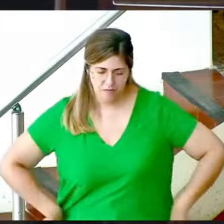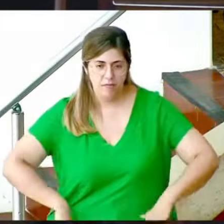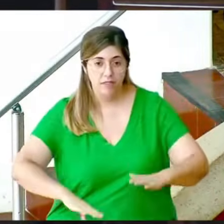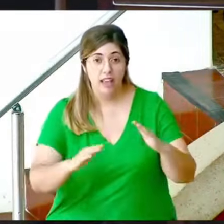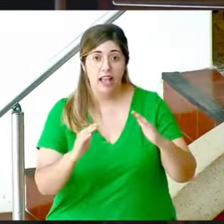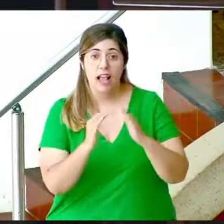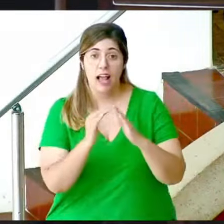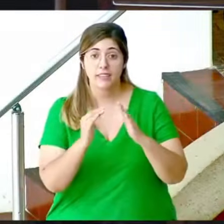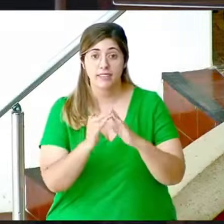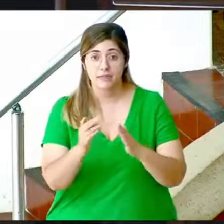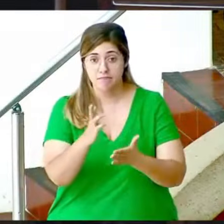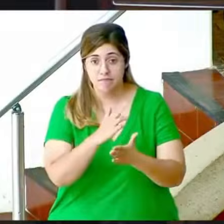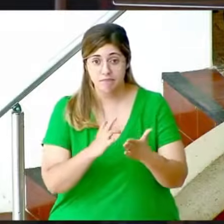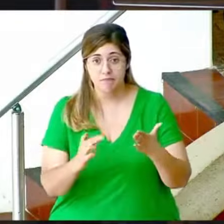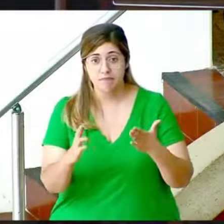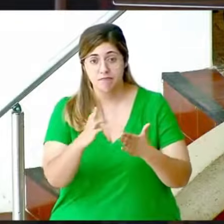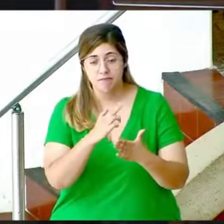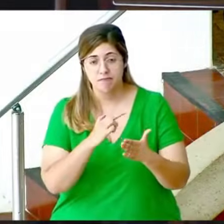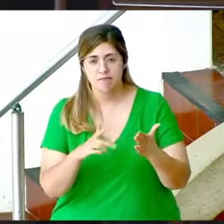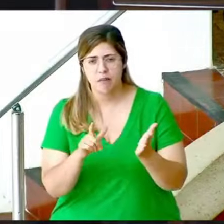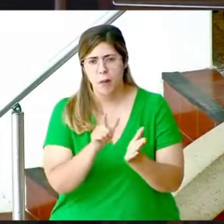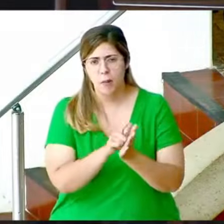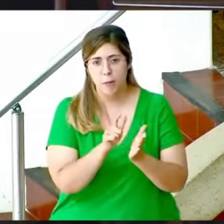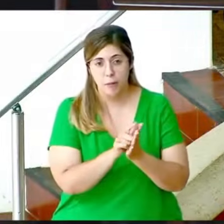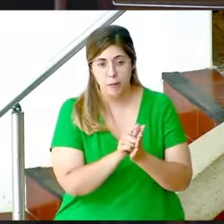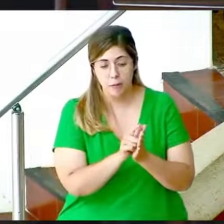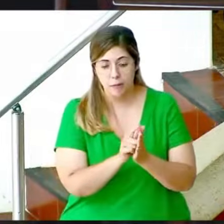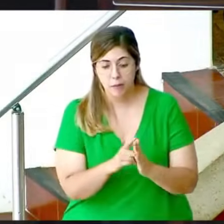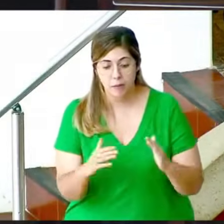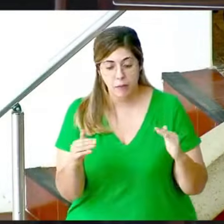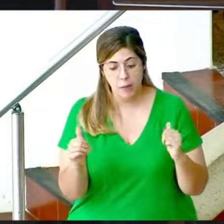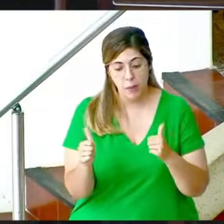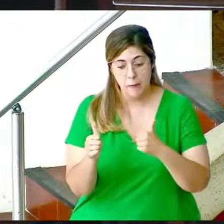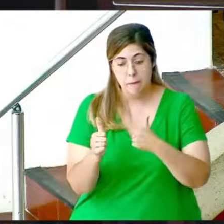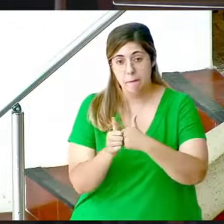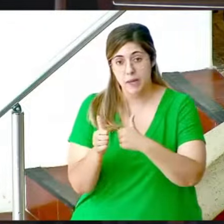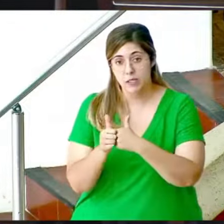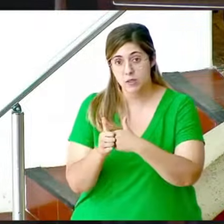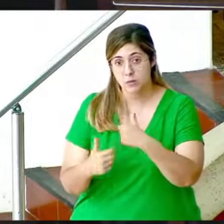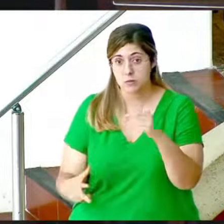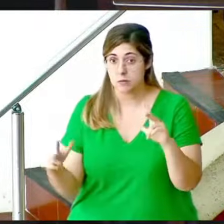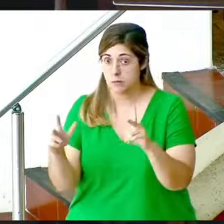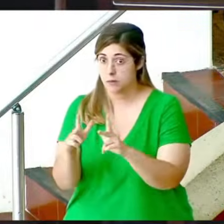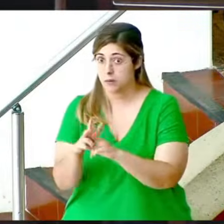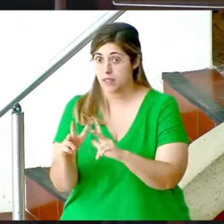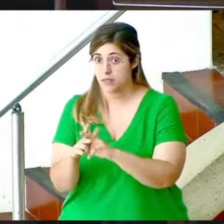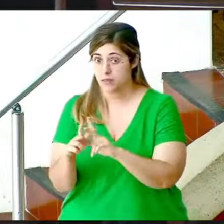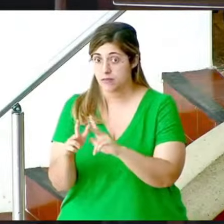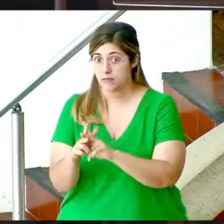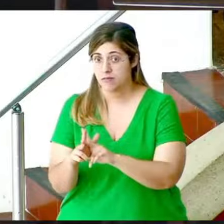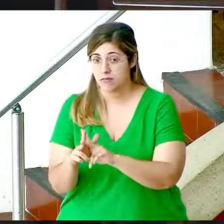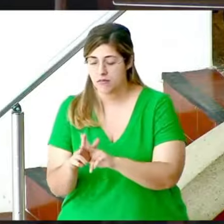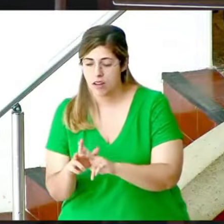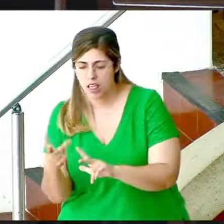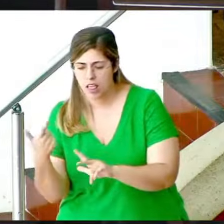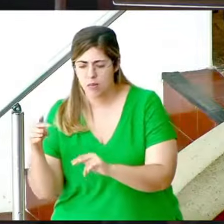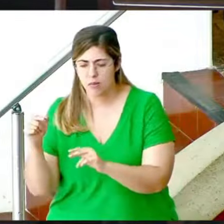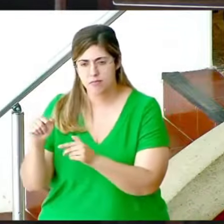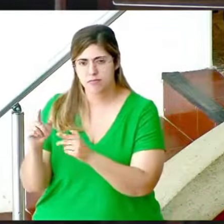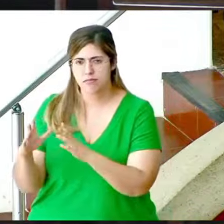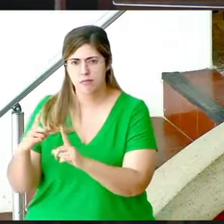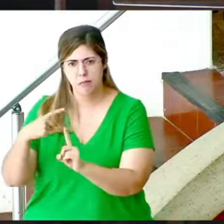uma Bíblia perto da casa de vocês e desenhem vocês na casa de vocês, com a Bíblia. Já pensou que coisa